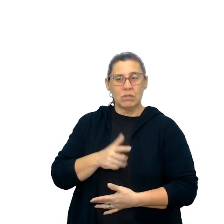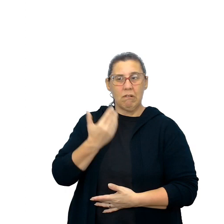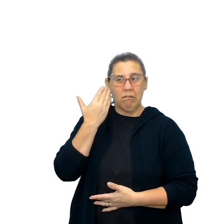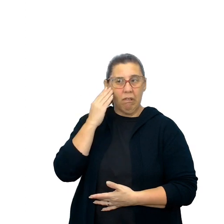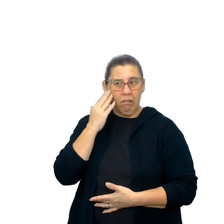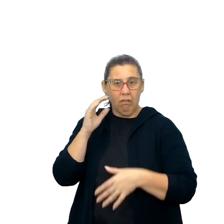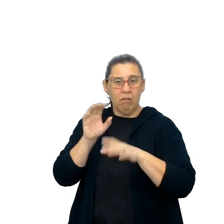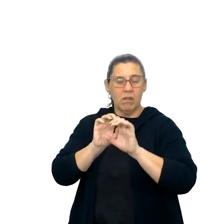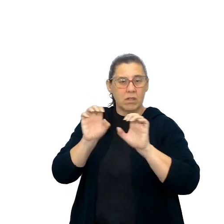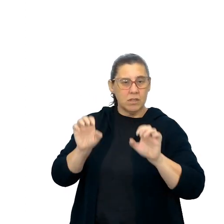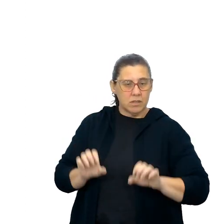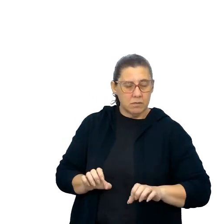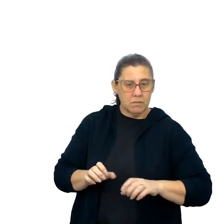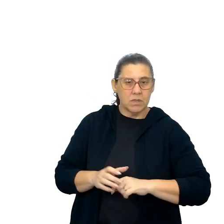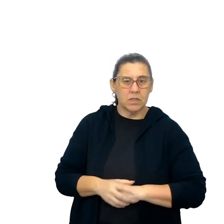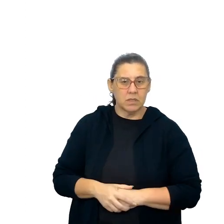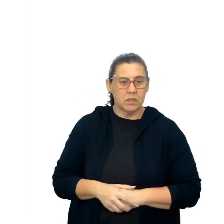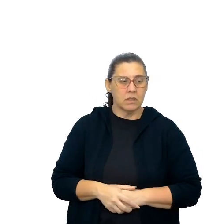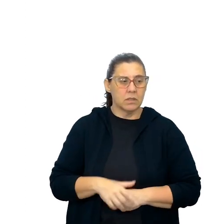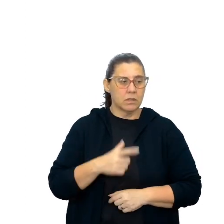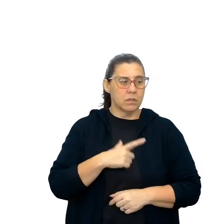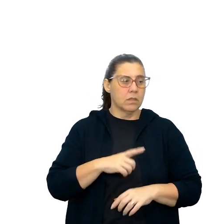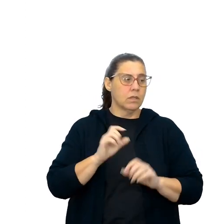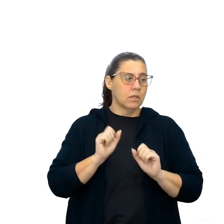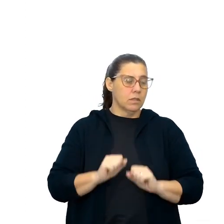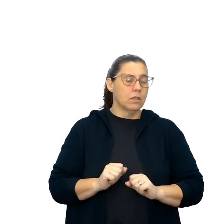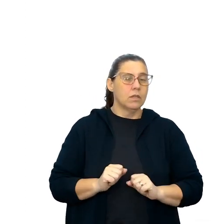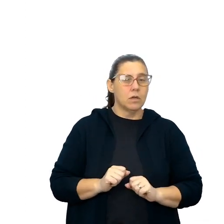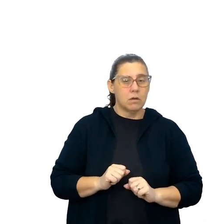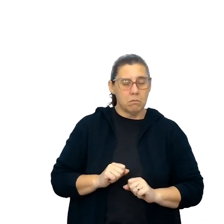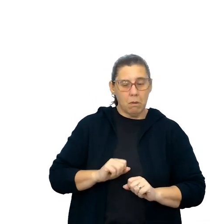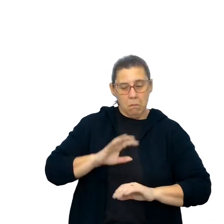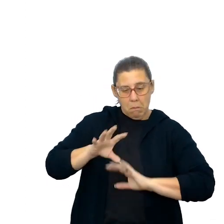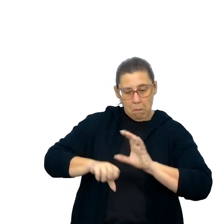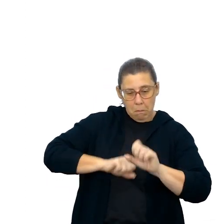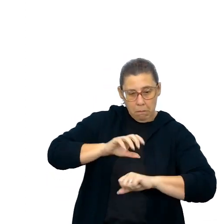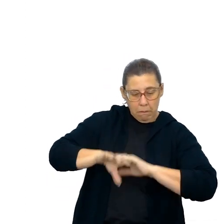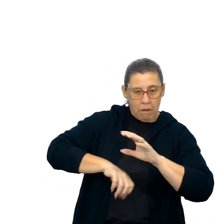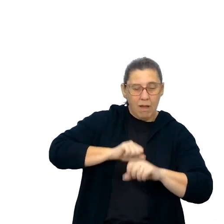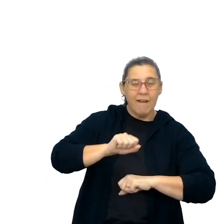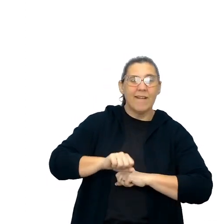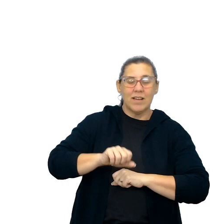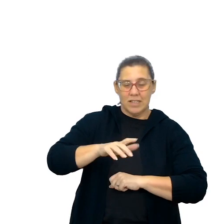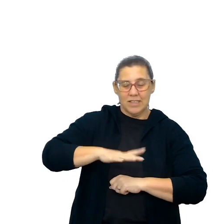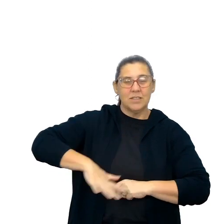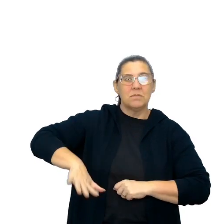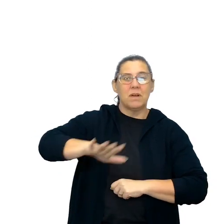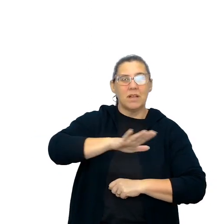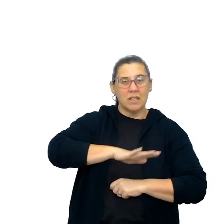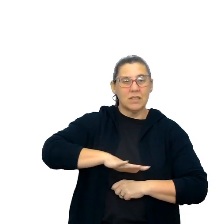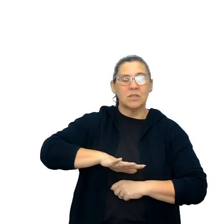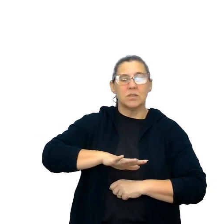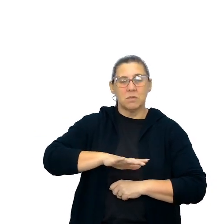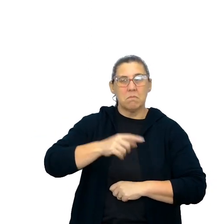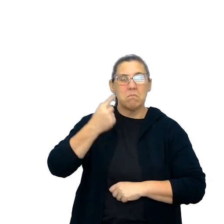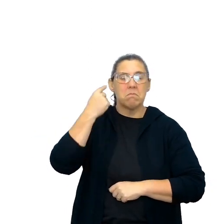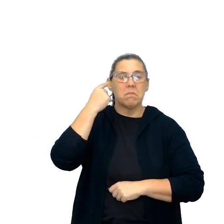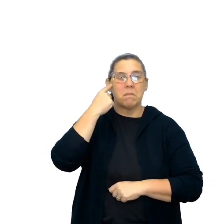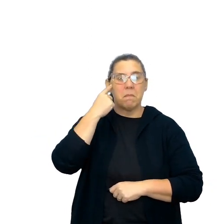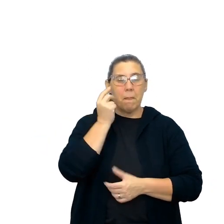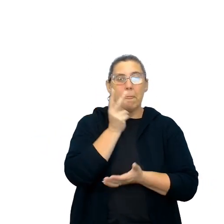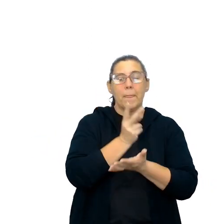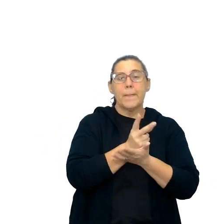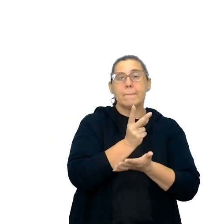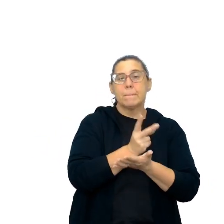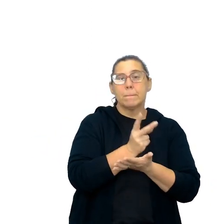processo, né? Para que eu possa desbravar esse processo aí espacial, né? Pensando